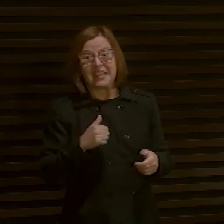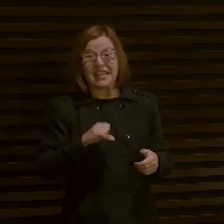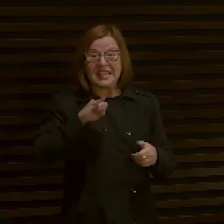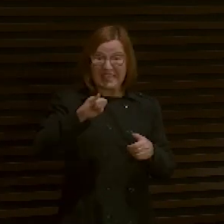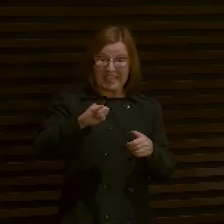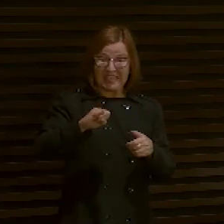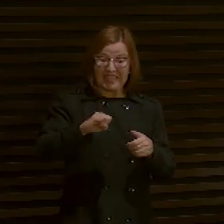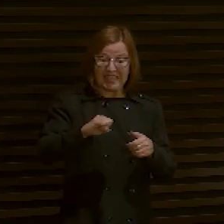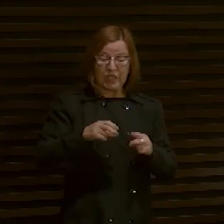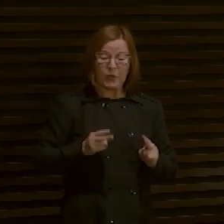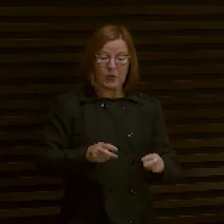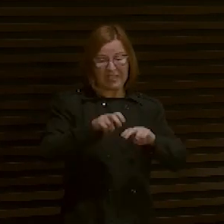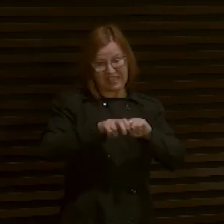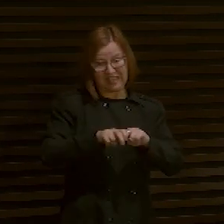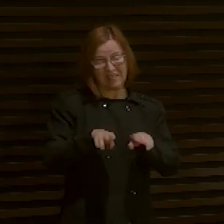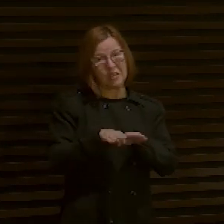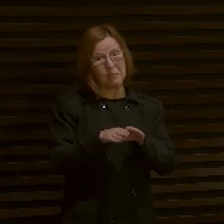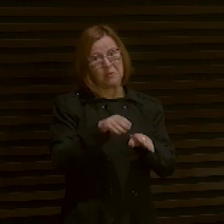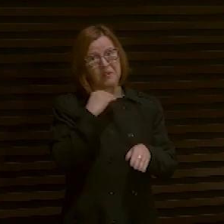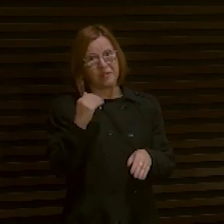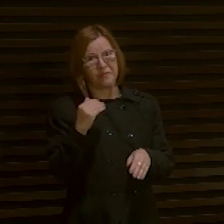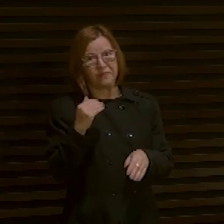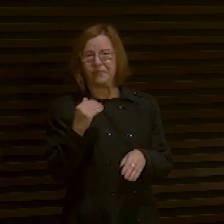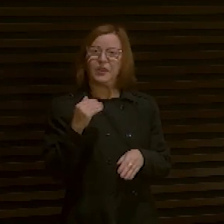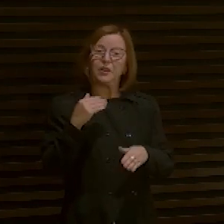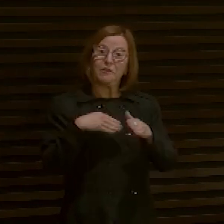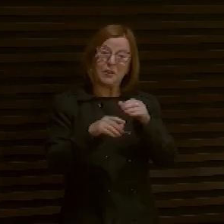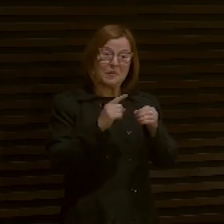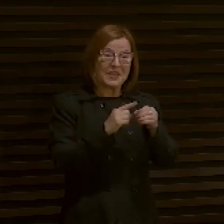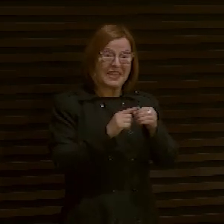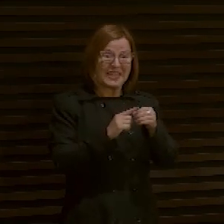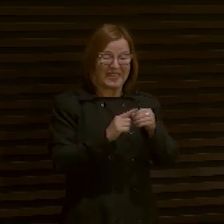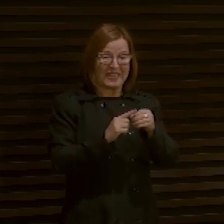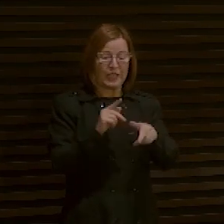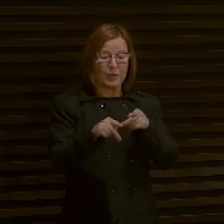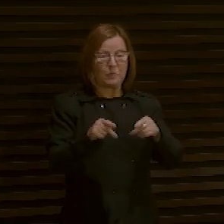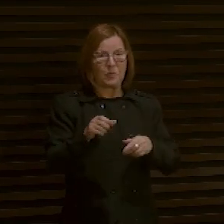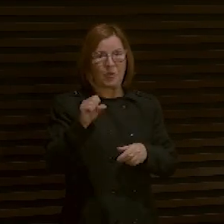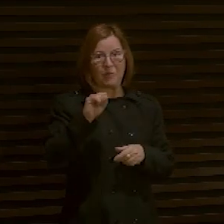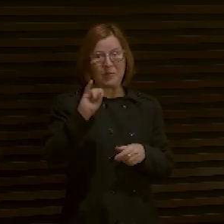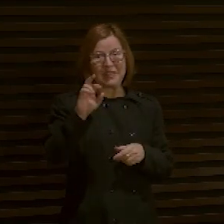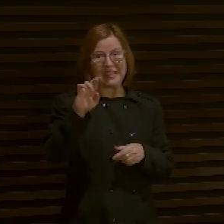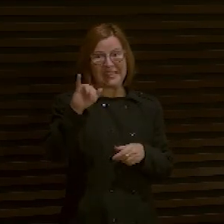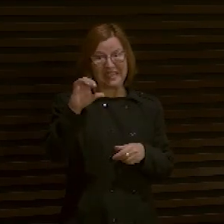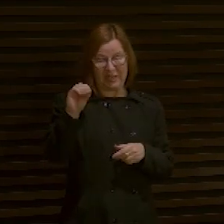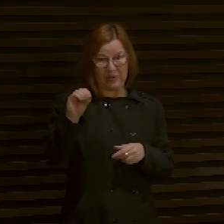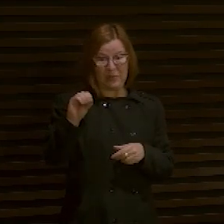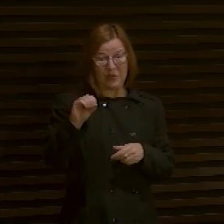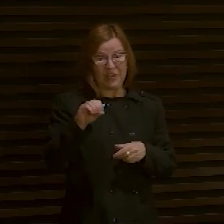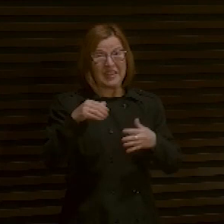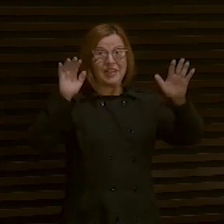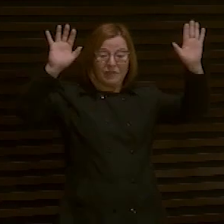também morreremos. Vamos então para o arraial dos sírios e nos entreguemos a eles. Se nos deixarem viver,